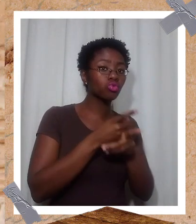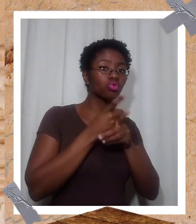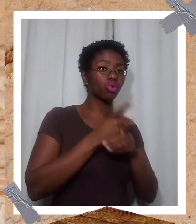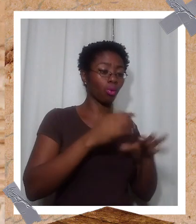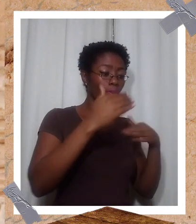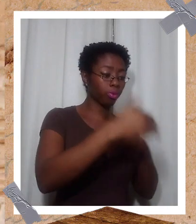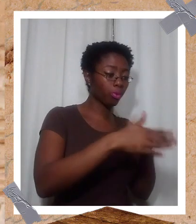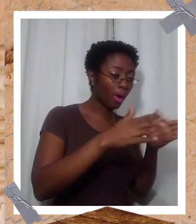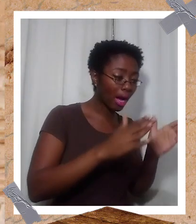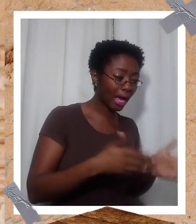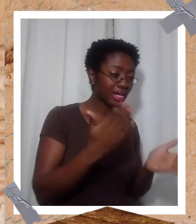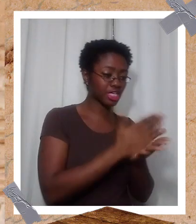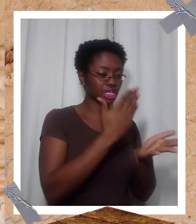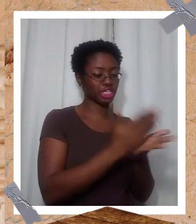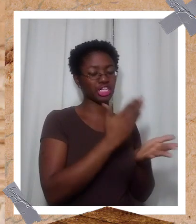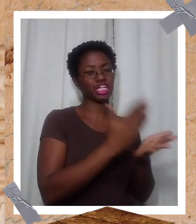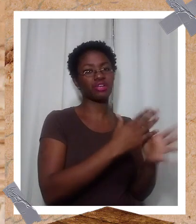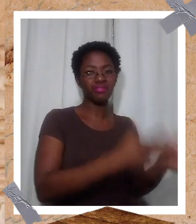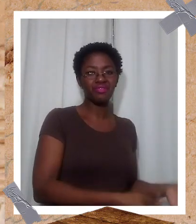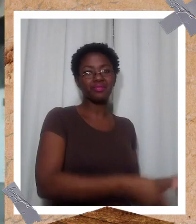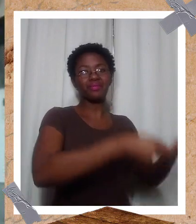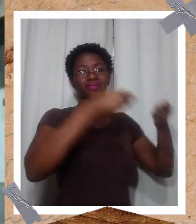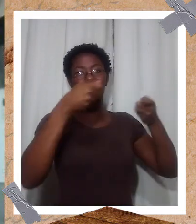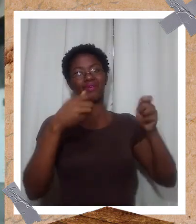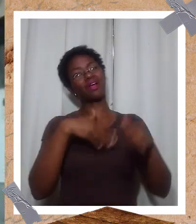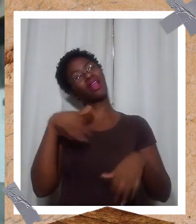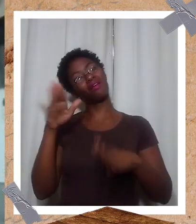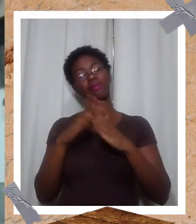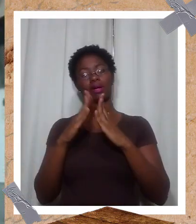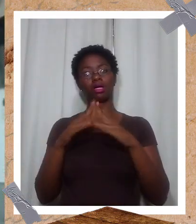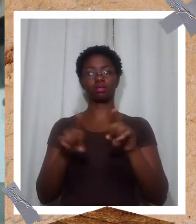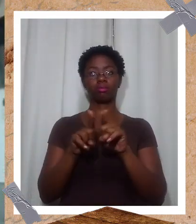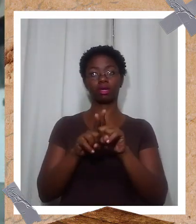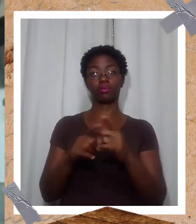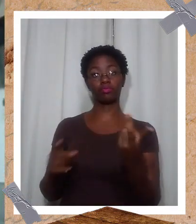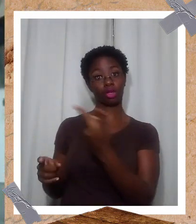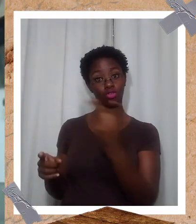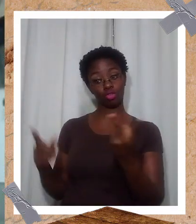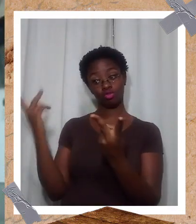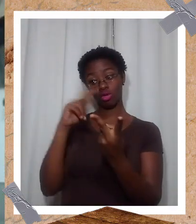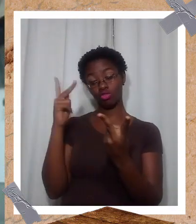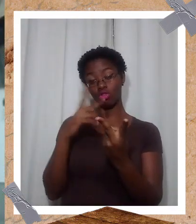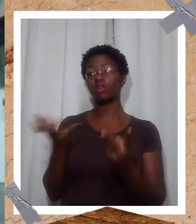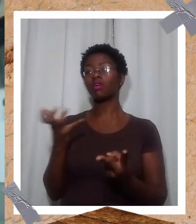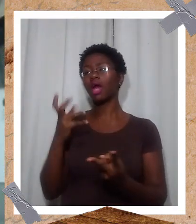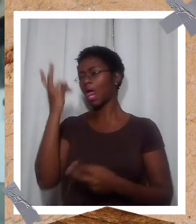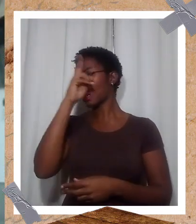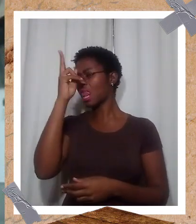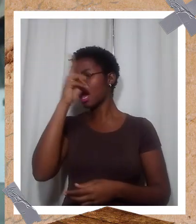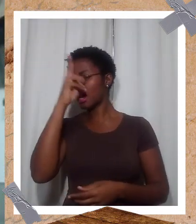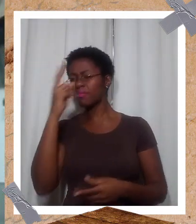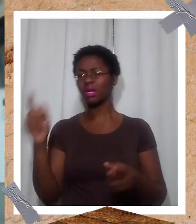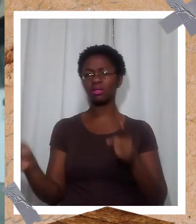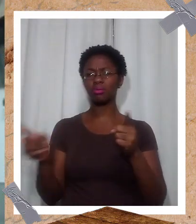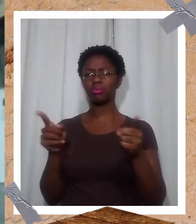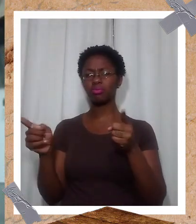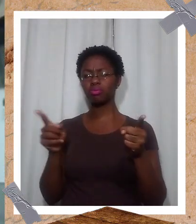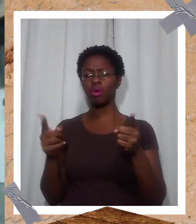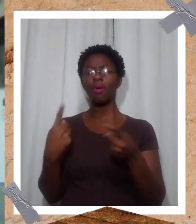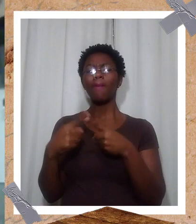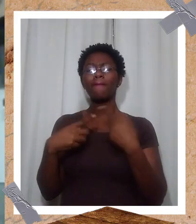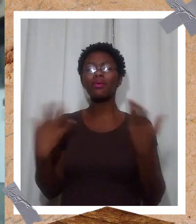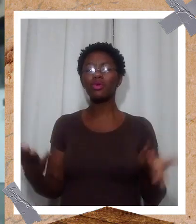aqui um exercício para a gente resgatar essas histórias, né? Eu queria que vocês me contassem o porquê esses episódios